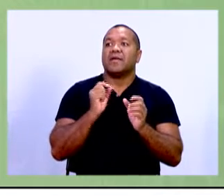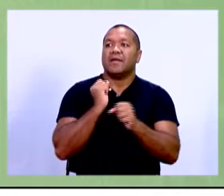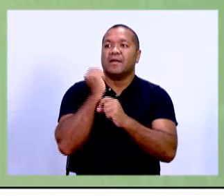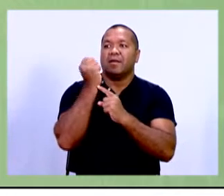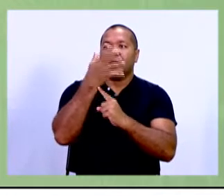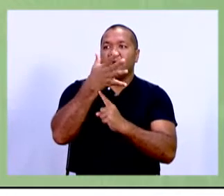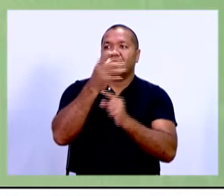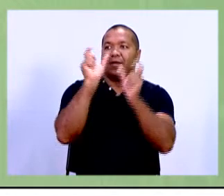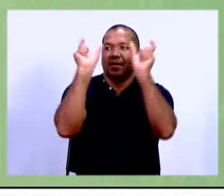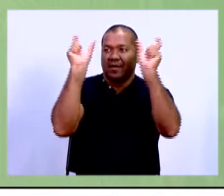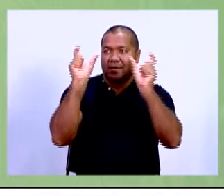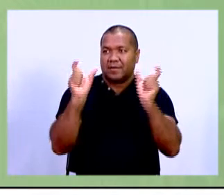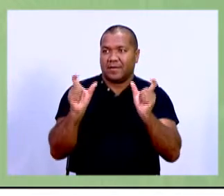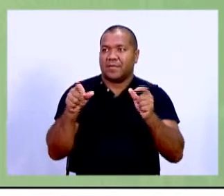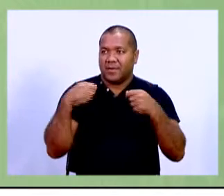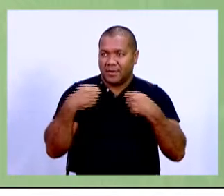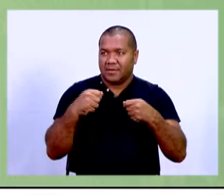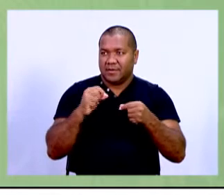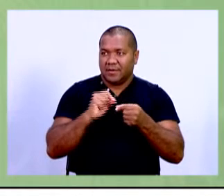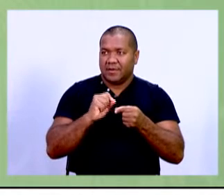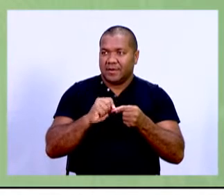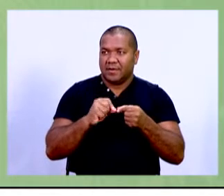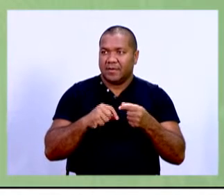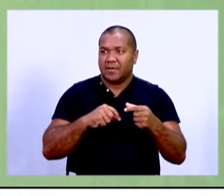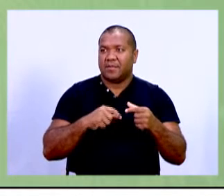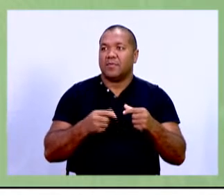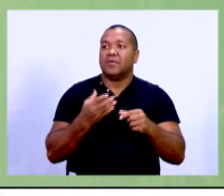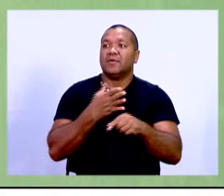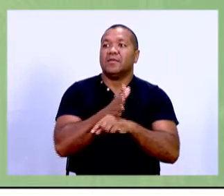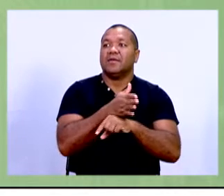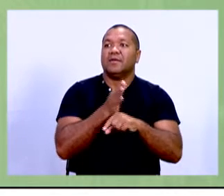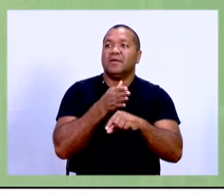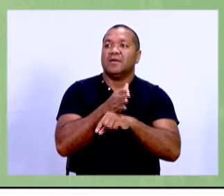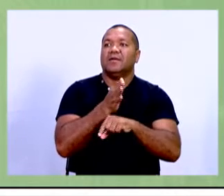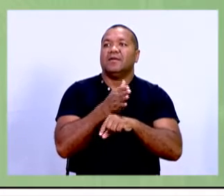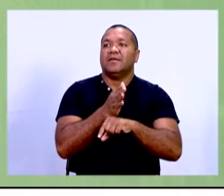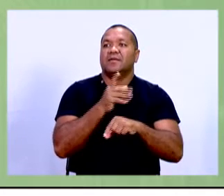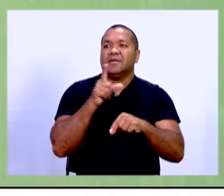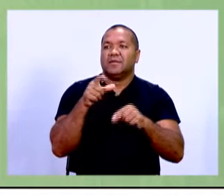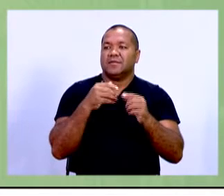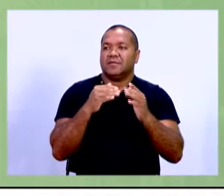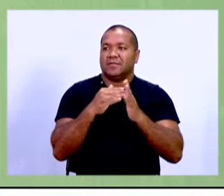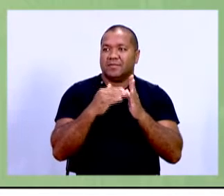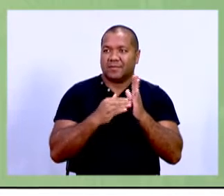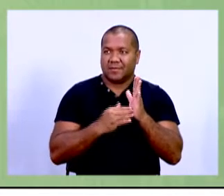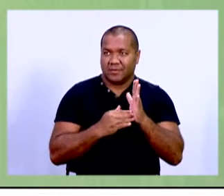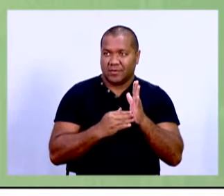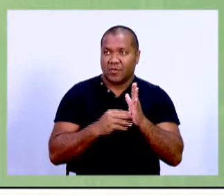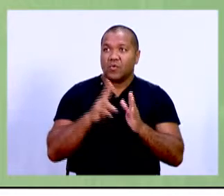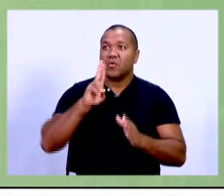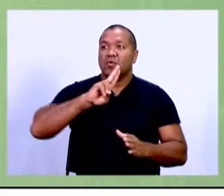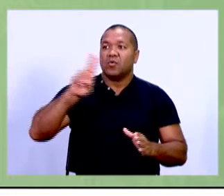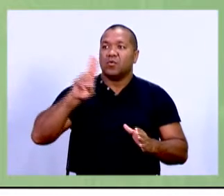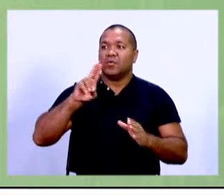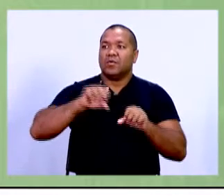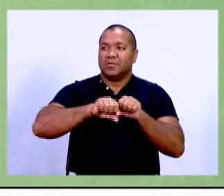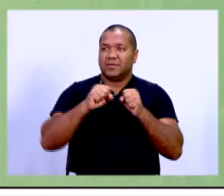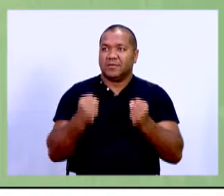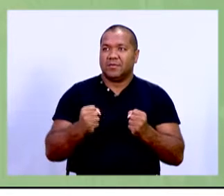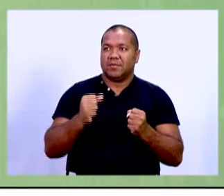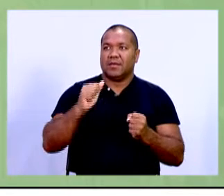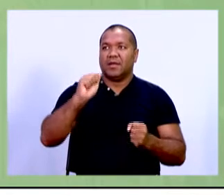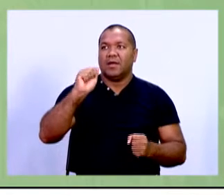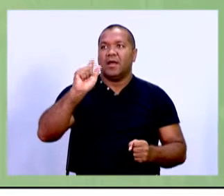vou precisar utilizar para acessar essa minha aplicação. O nome do nosso sistema, que é